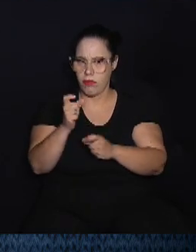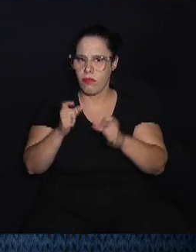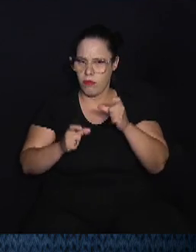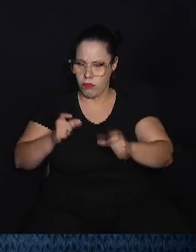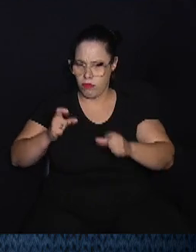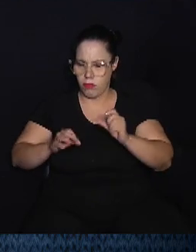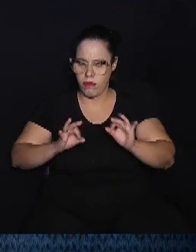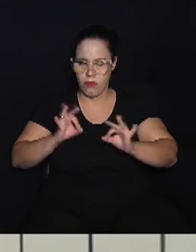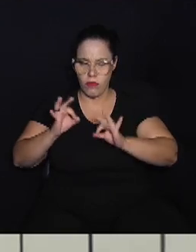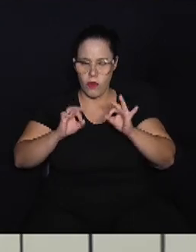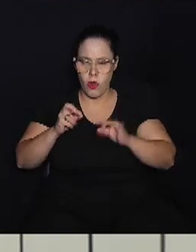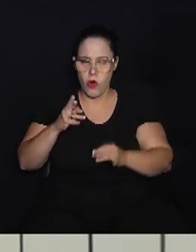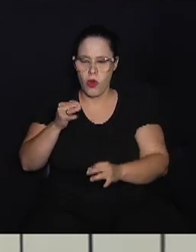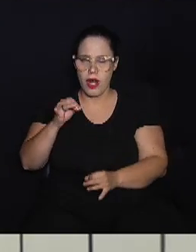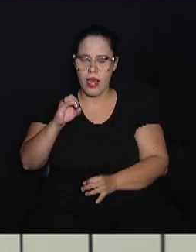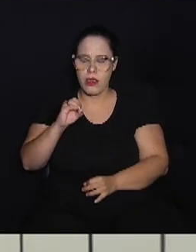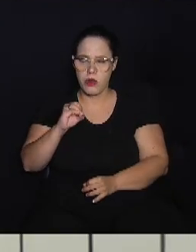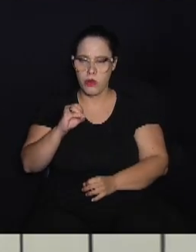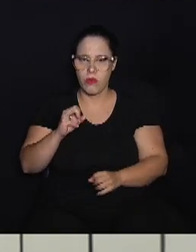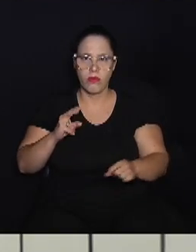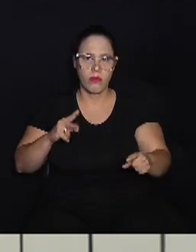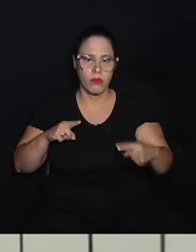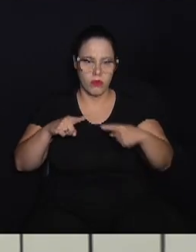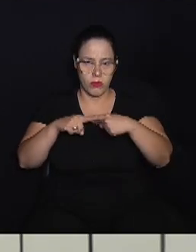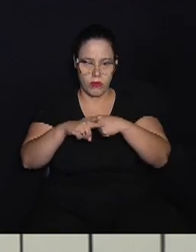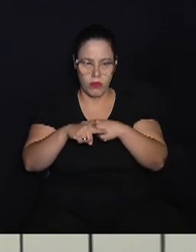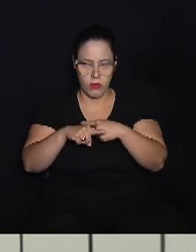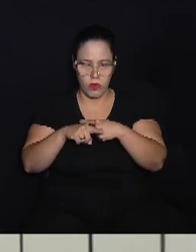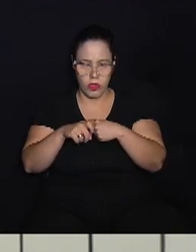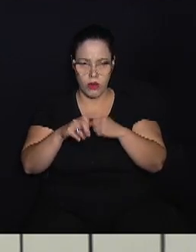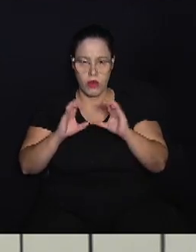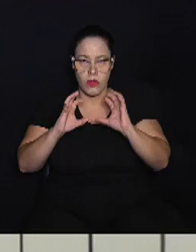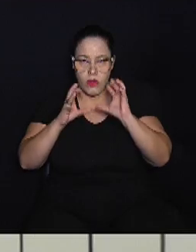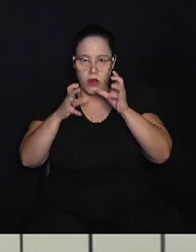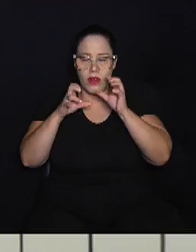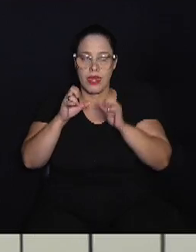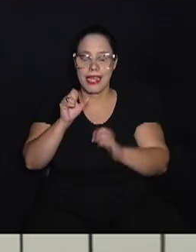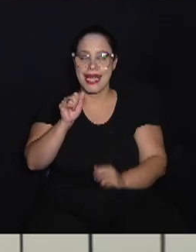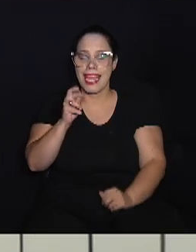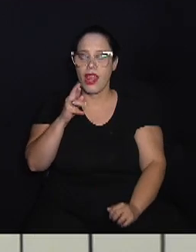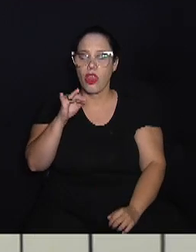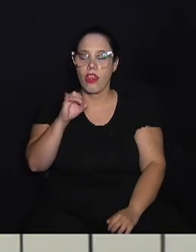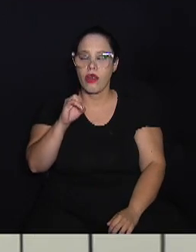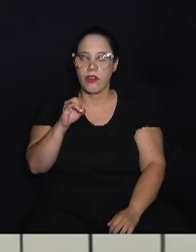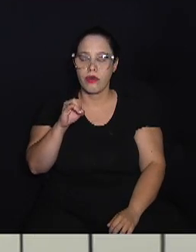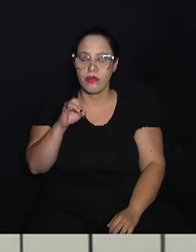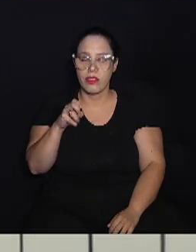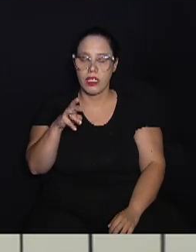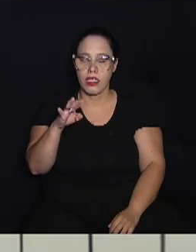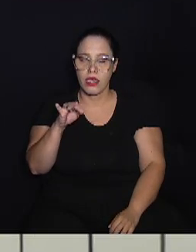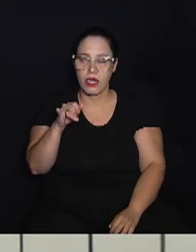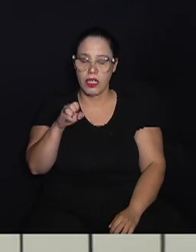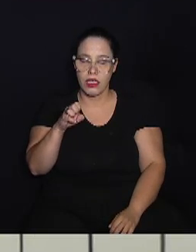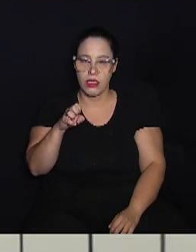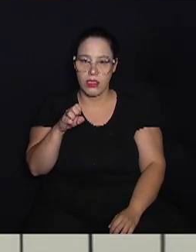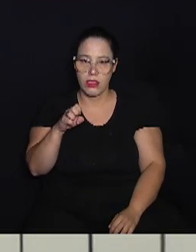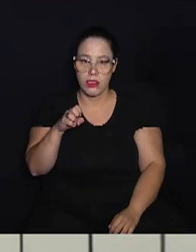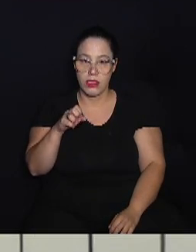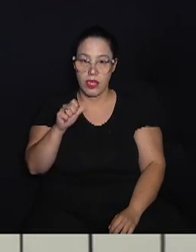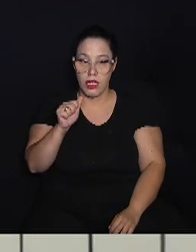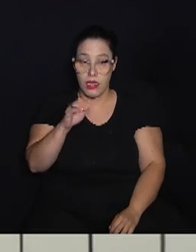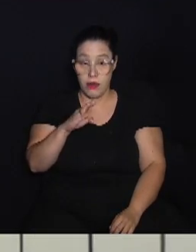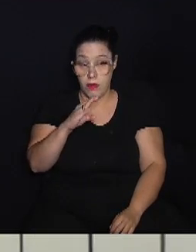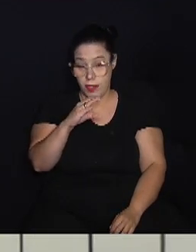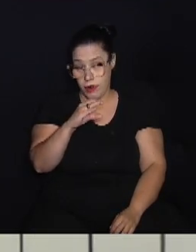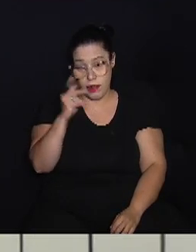do técnico Horácio de Leo enfrentam o Super Vôlei Santo André no ginásio Pedro de Latônia, no ABC